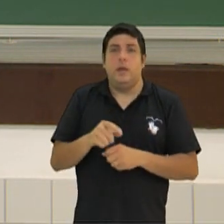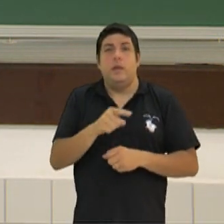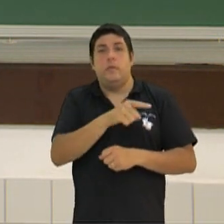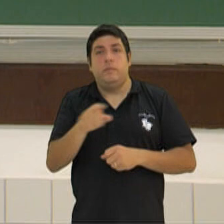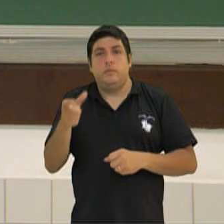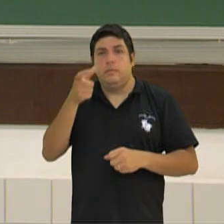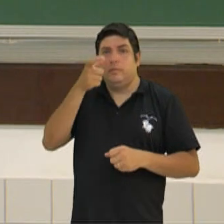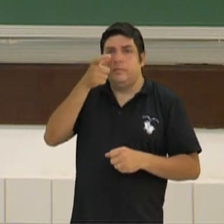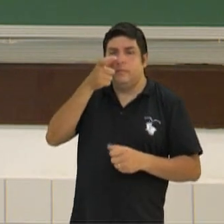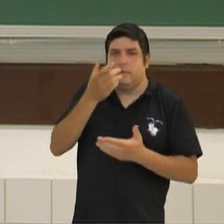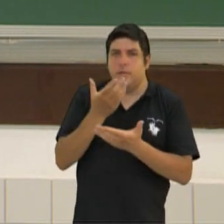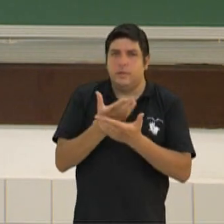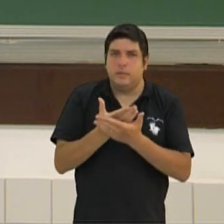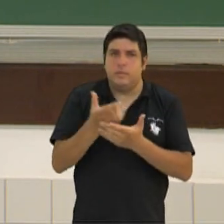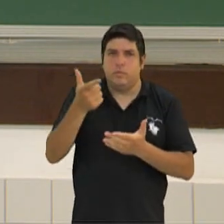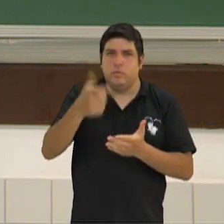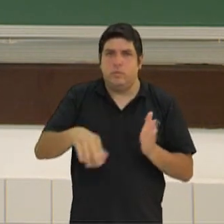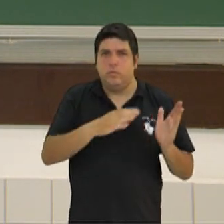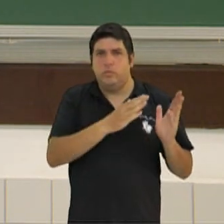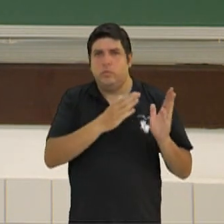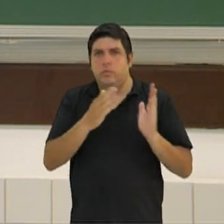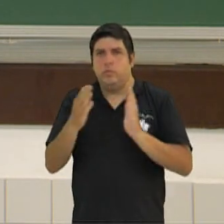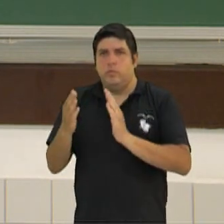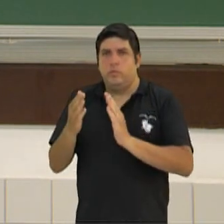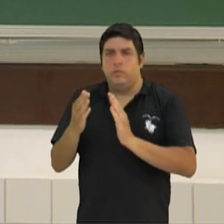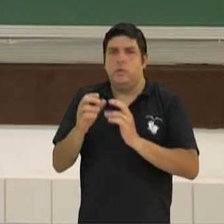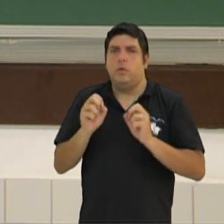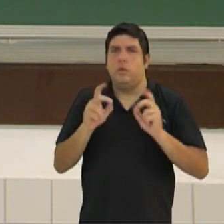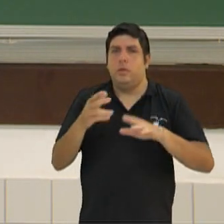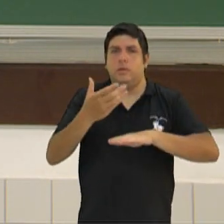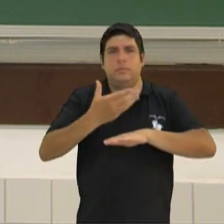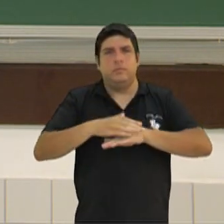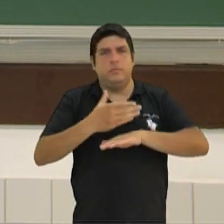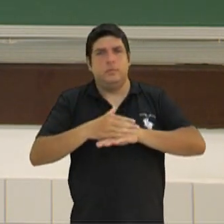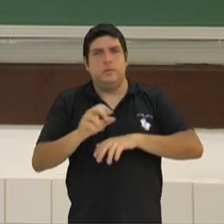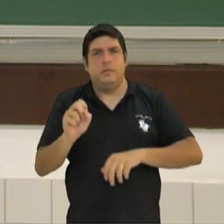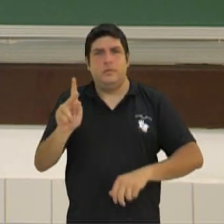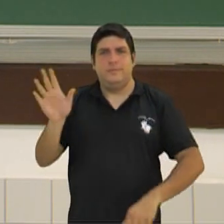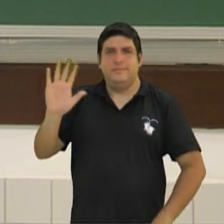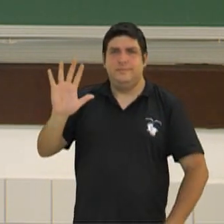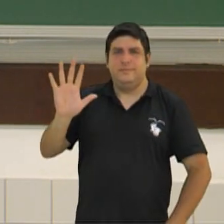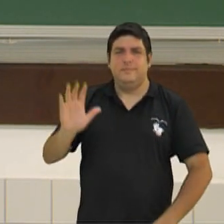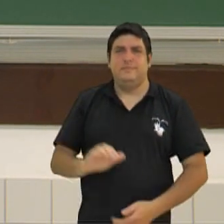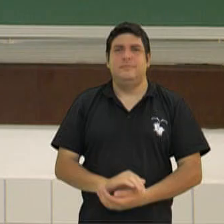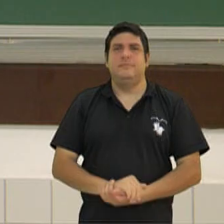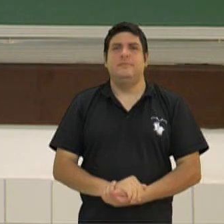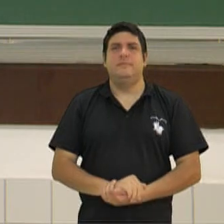novamente. Esse material vai estar disponível na plataforma. Pratiquem bastante. Bye, bye.